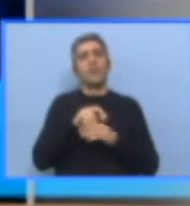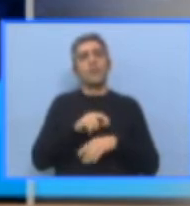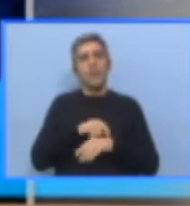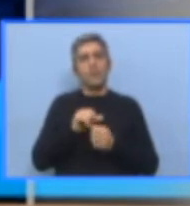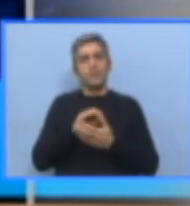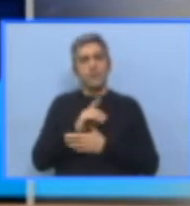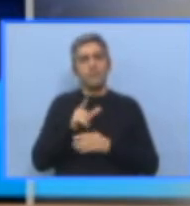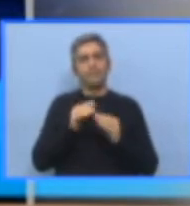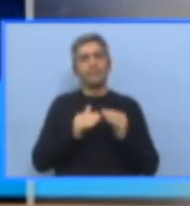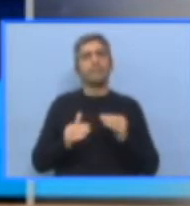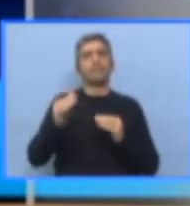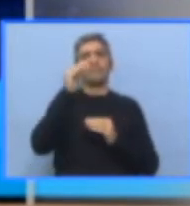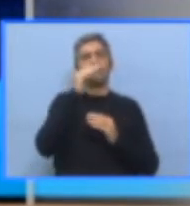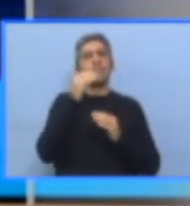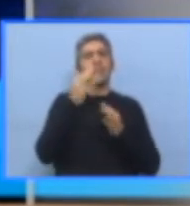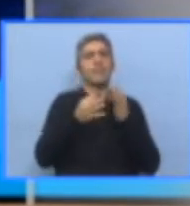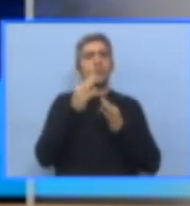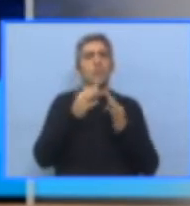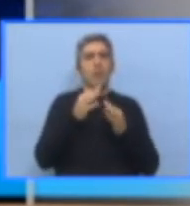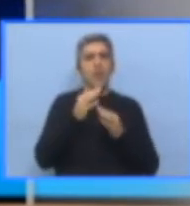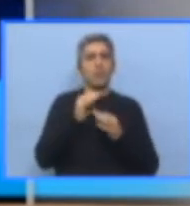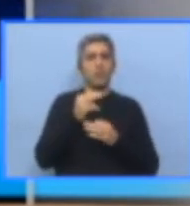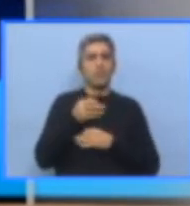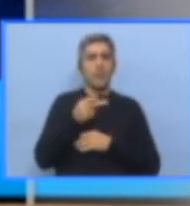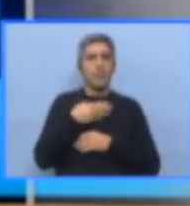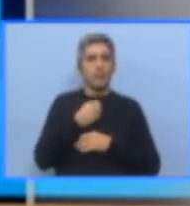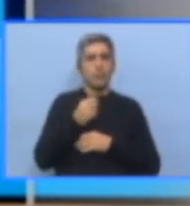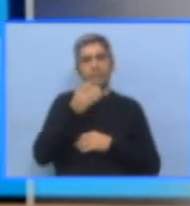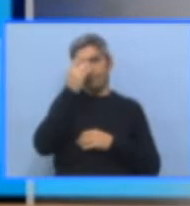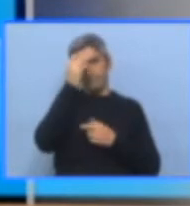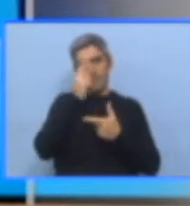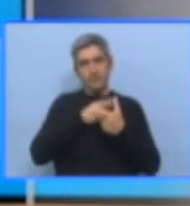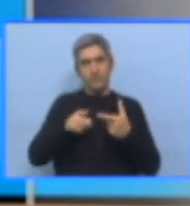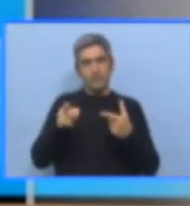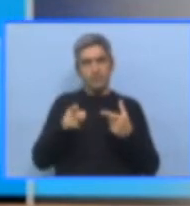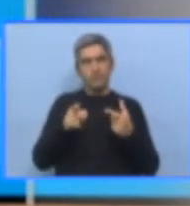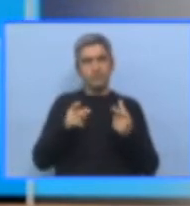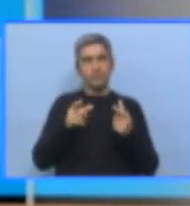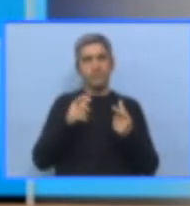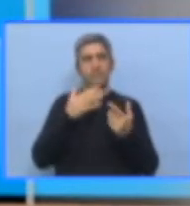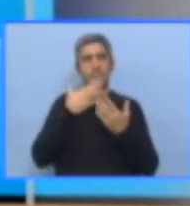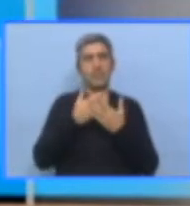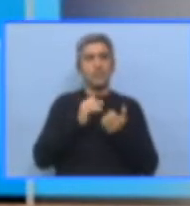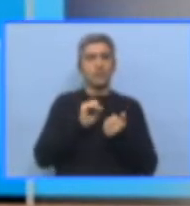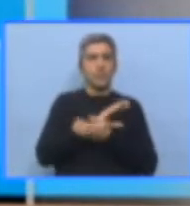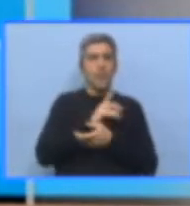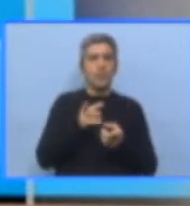caso chega ao Supremo Tribunal dos Estados Unidos, que se divide, mas que no fundo acaba por deixar os